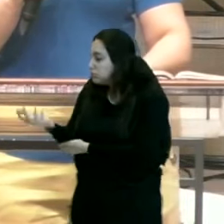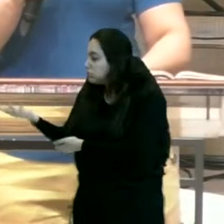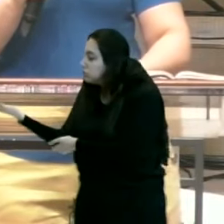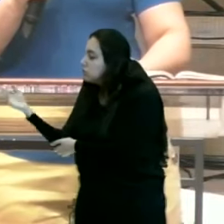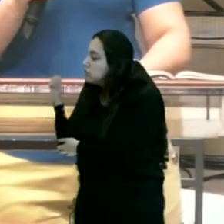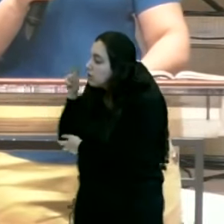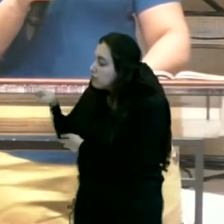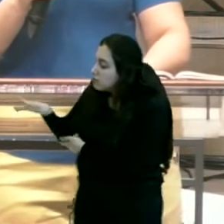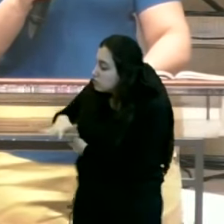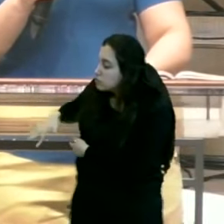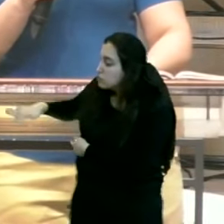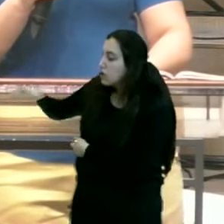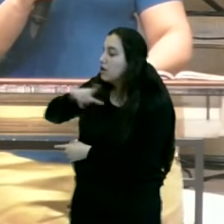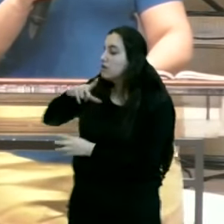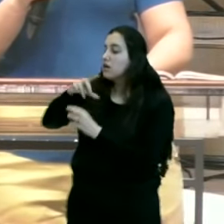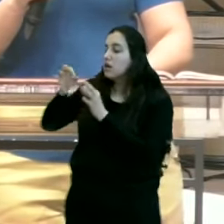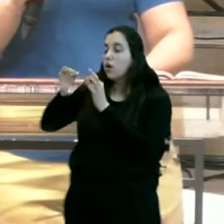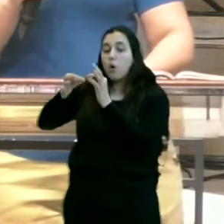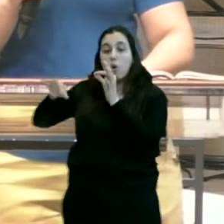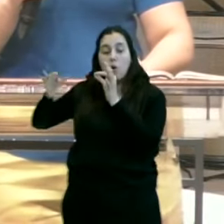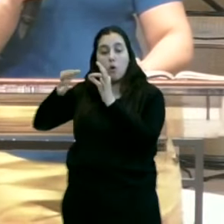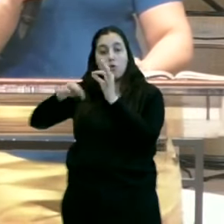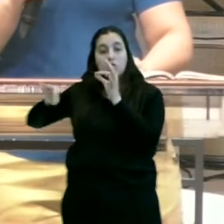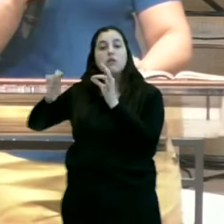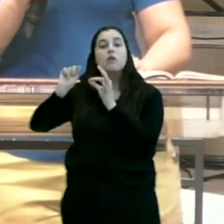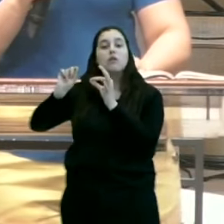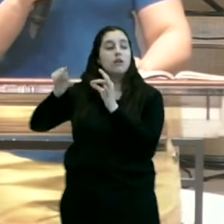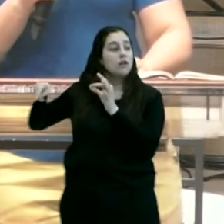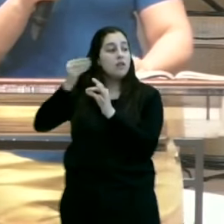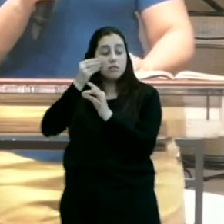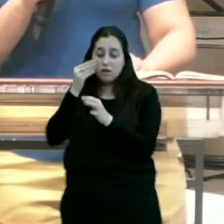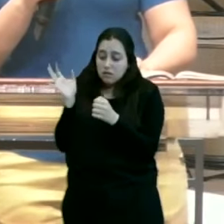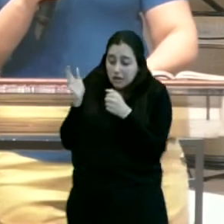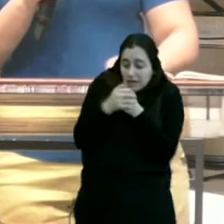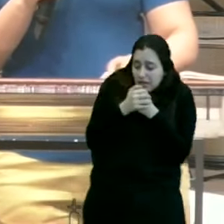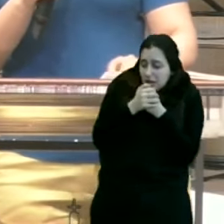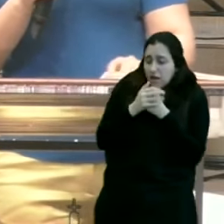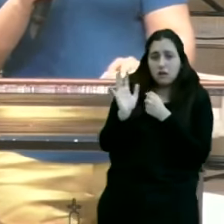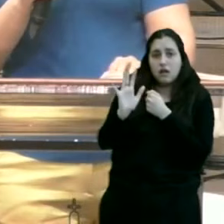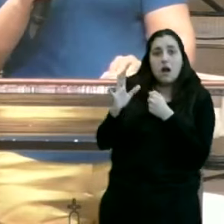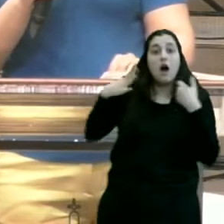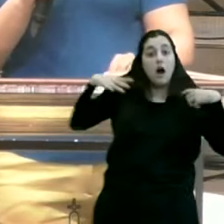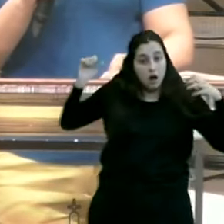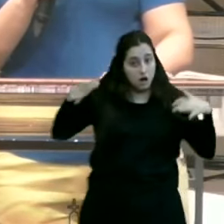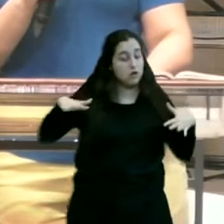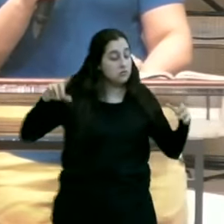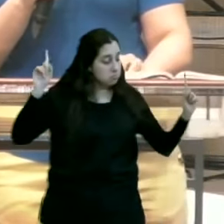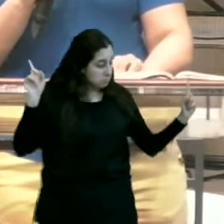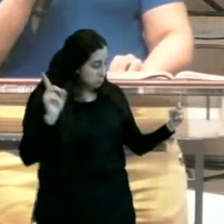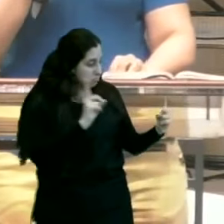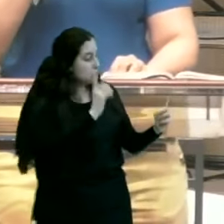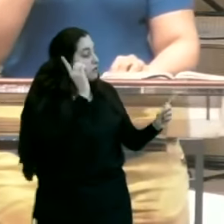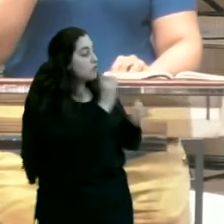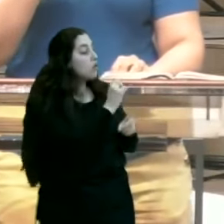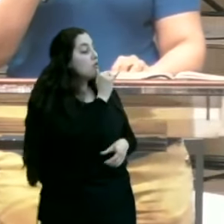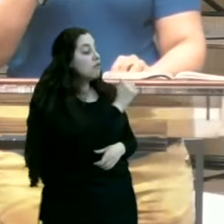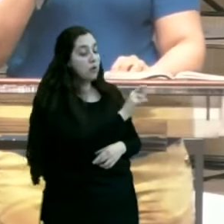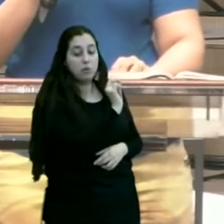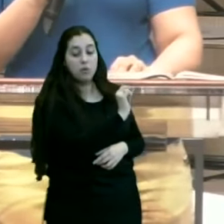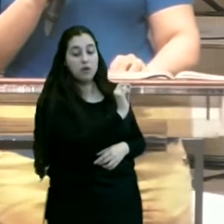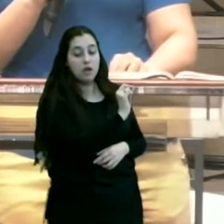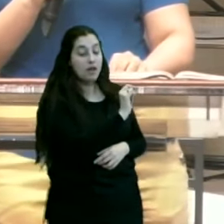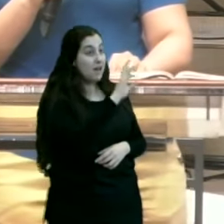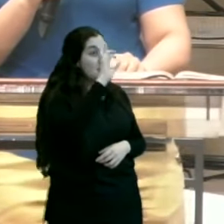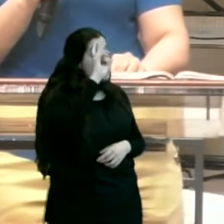de prensar uvas, para escondê-lo dos midianitas. Então o anjo do Senhor apareceu a Gideão e lhe disse: o Senhor está